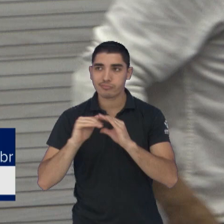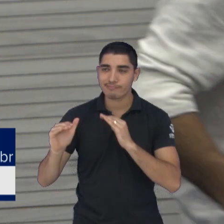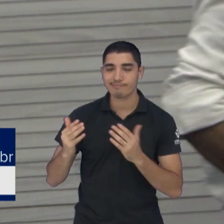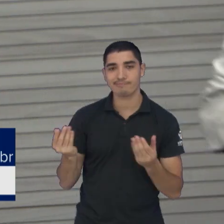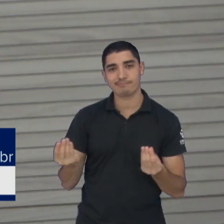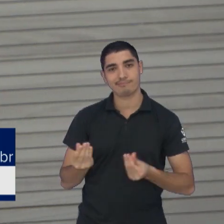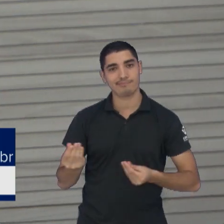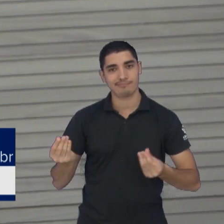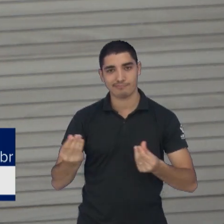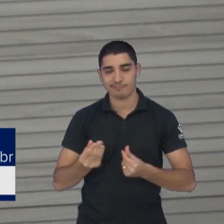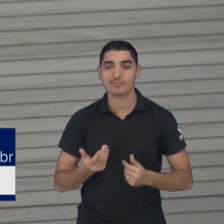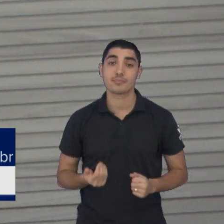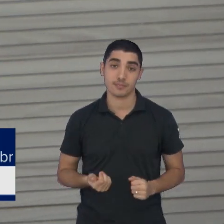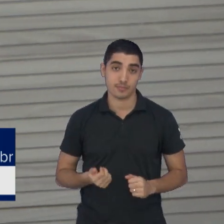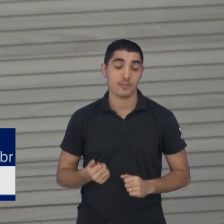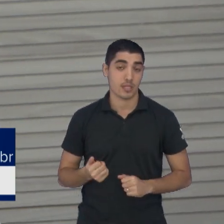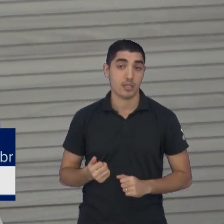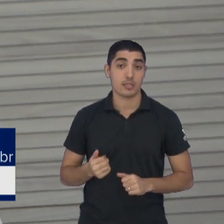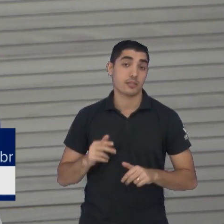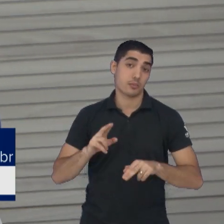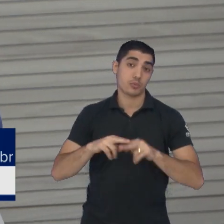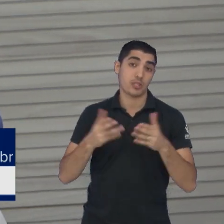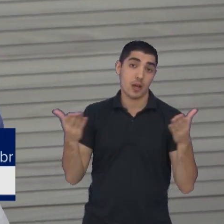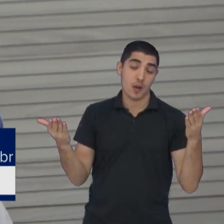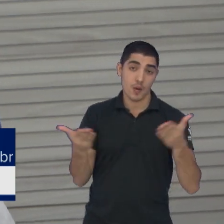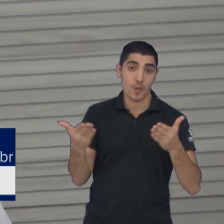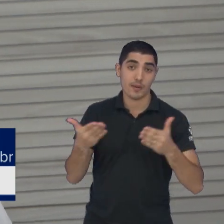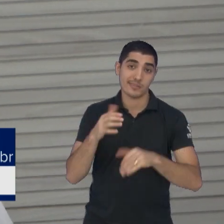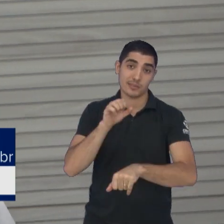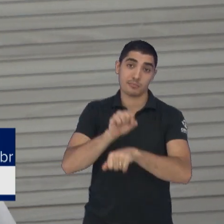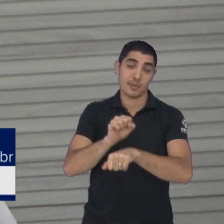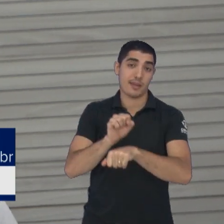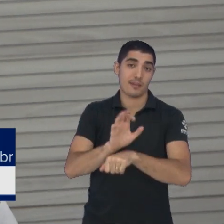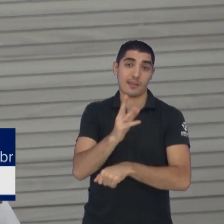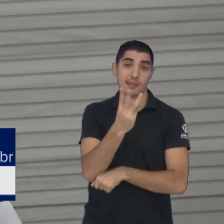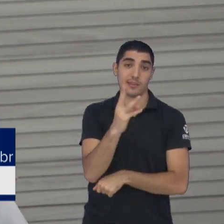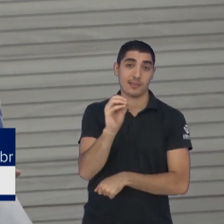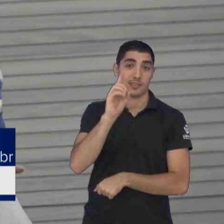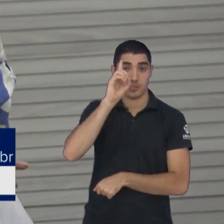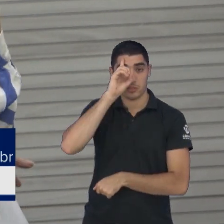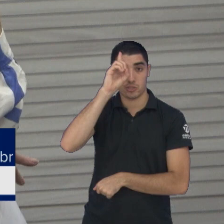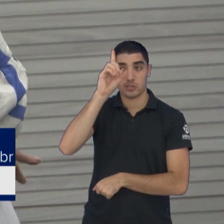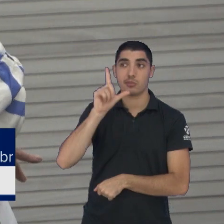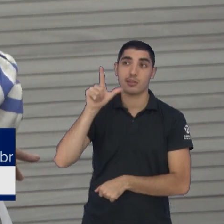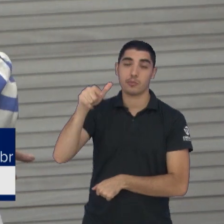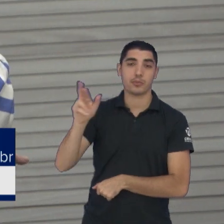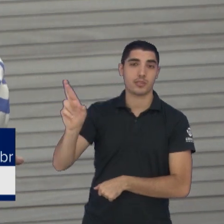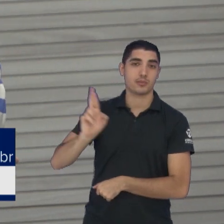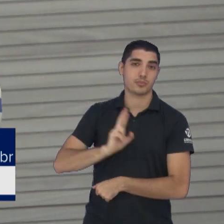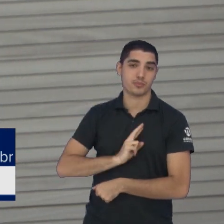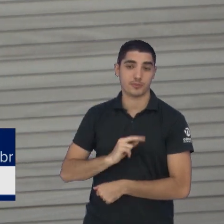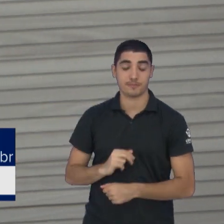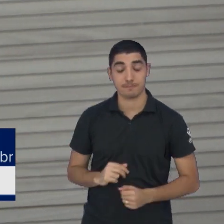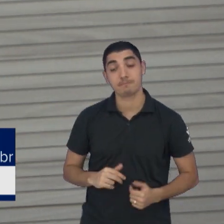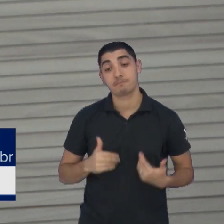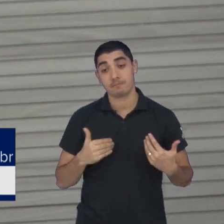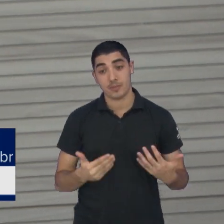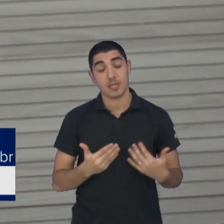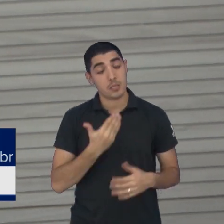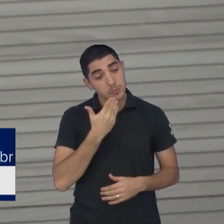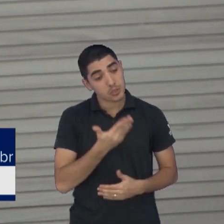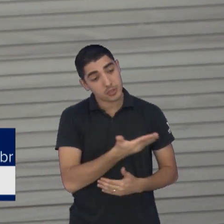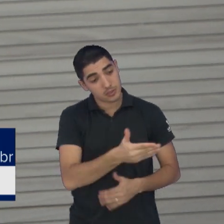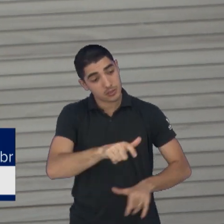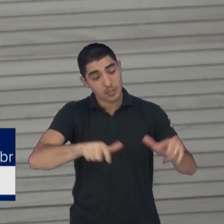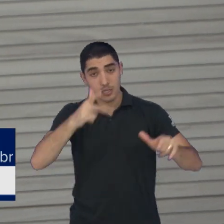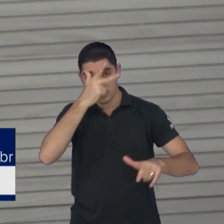esclarecimentos depois de 30 dias. Enquanto isso, pedi aí para a população ter